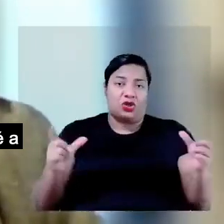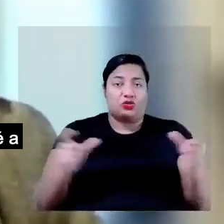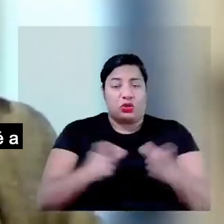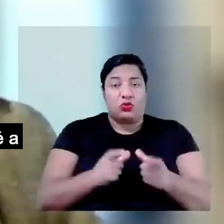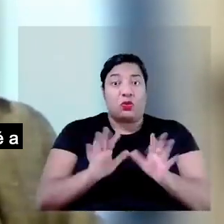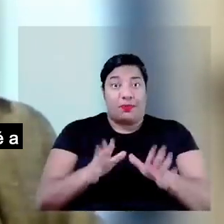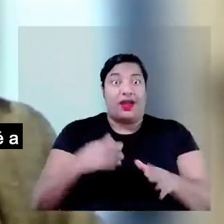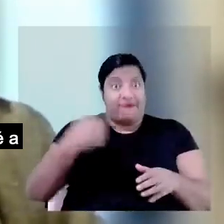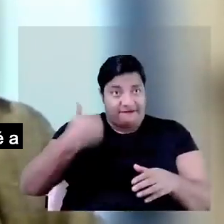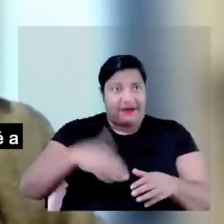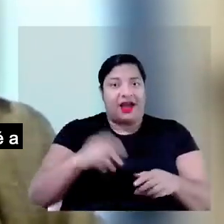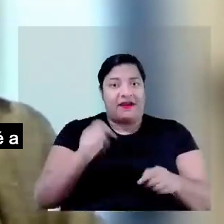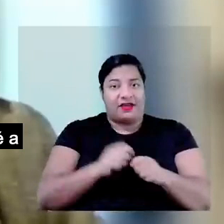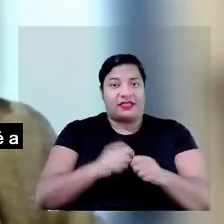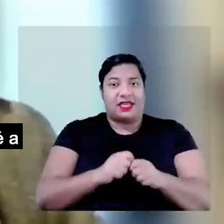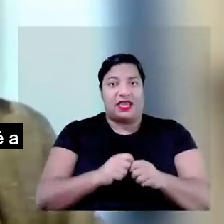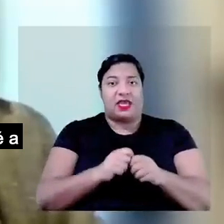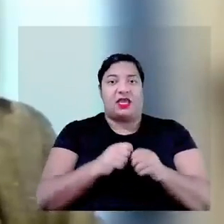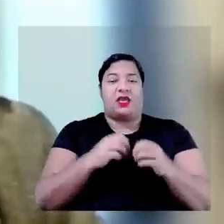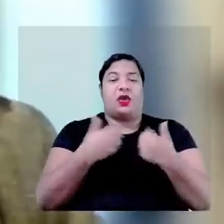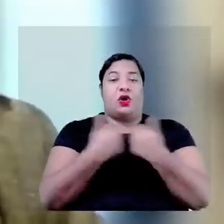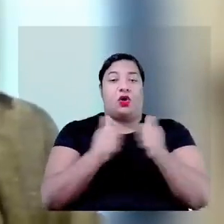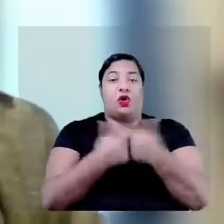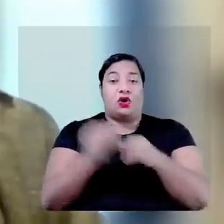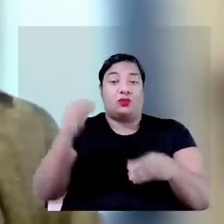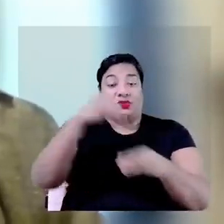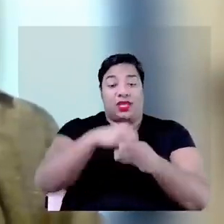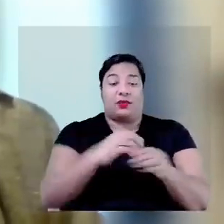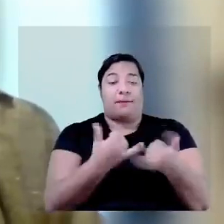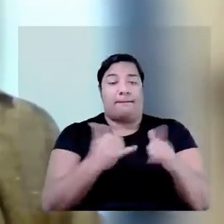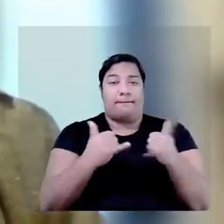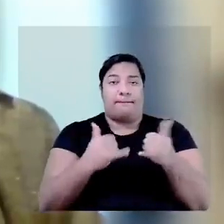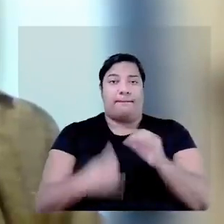com ônibus elétricos a bateria.